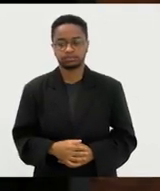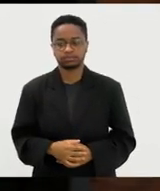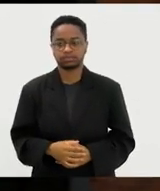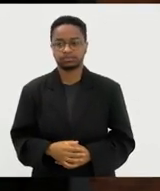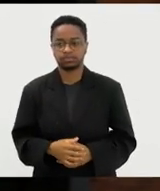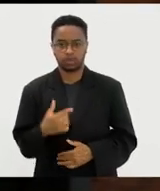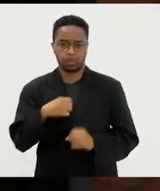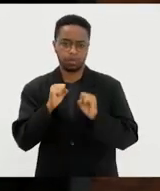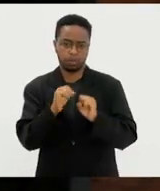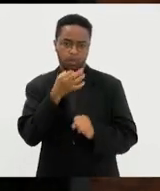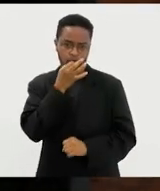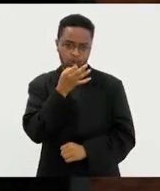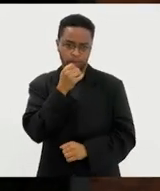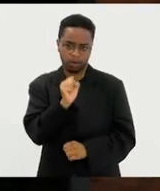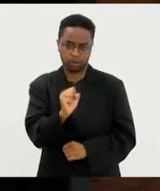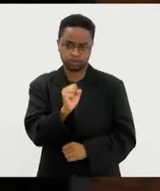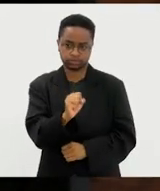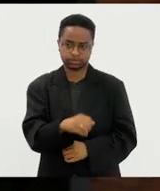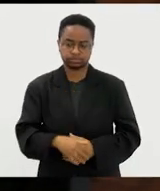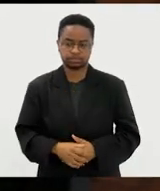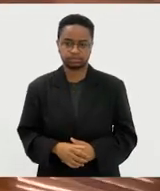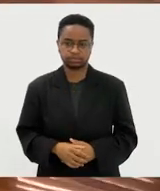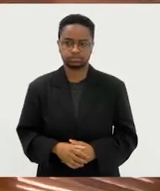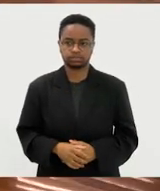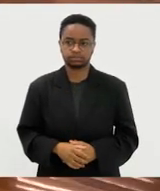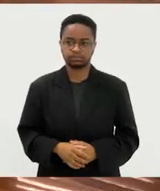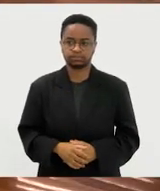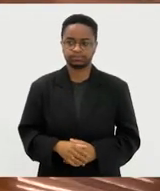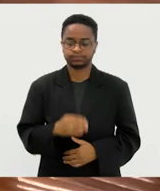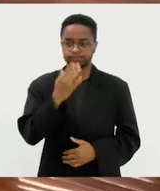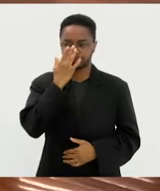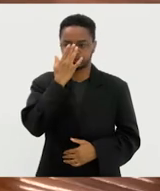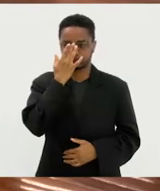Posso dar aqui uma parte, presidente?